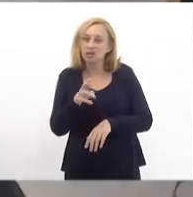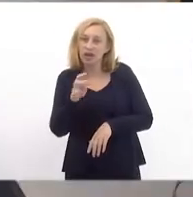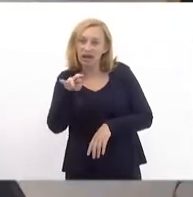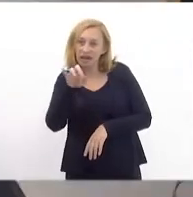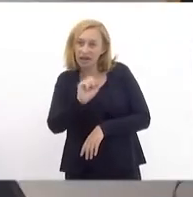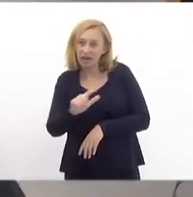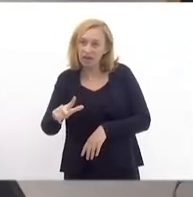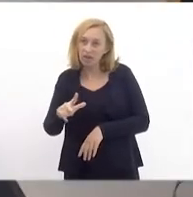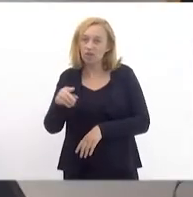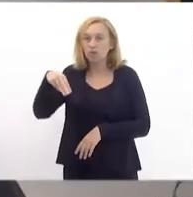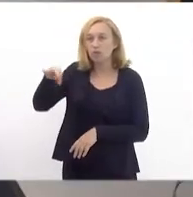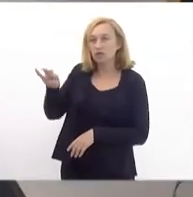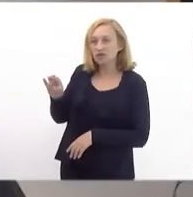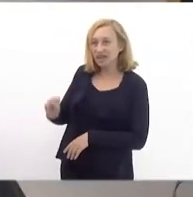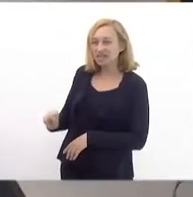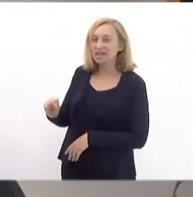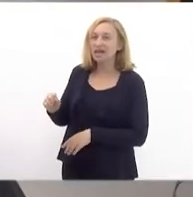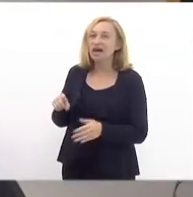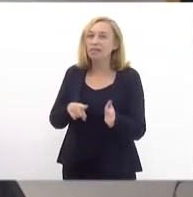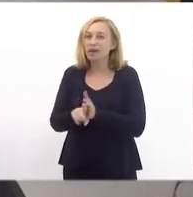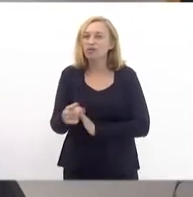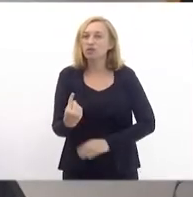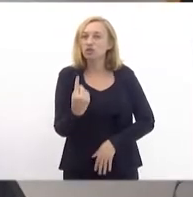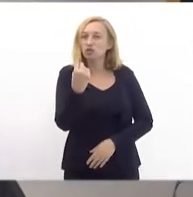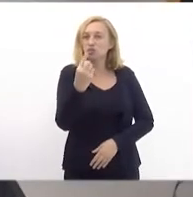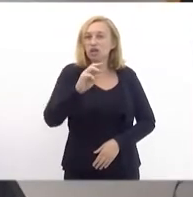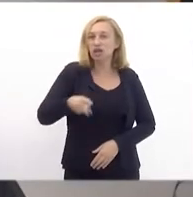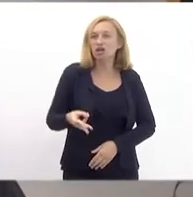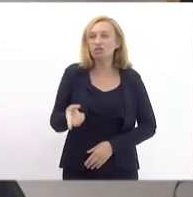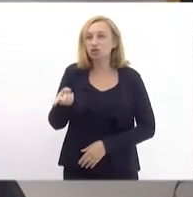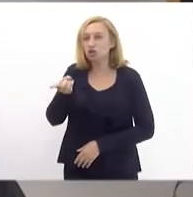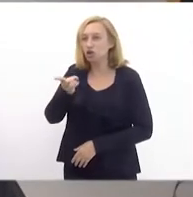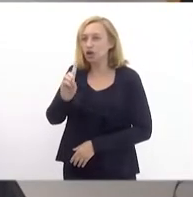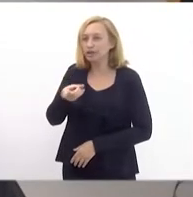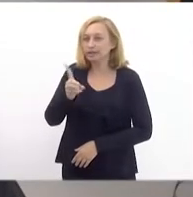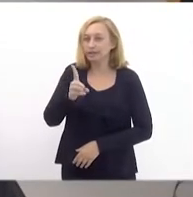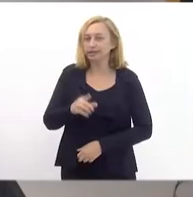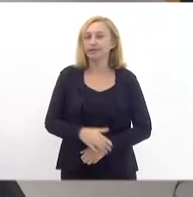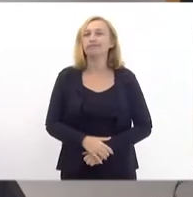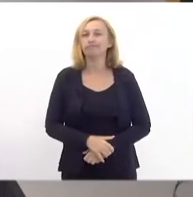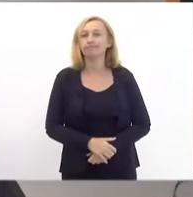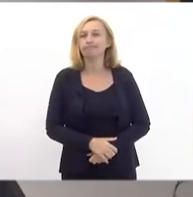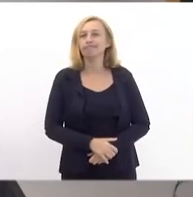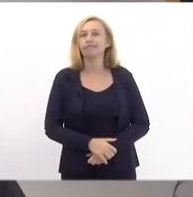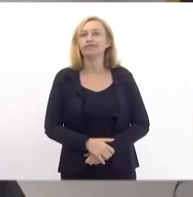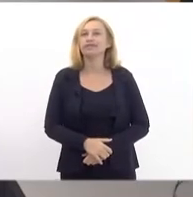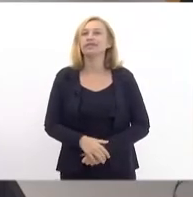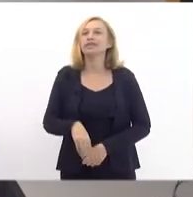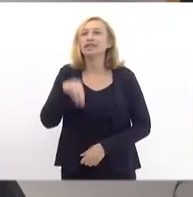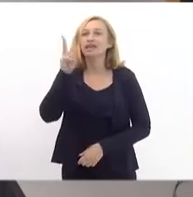para eu, $1 milhão, né, eles ganham pelo menos no dia de hoje.